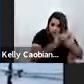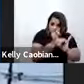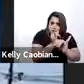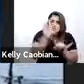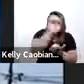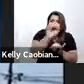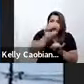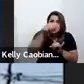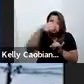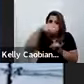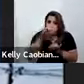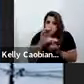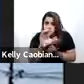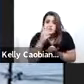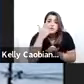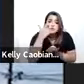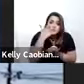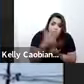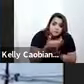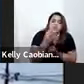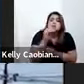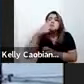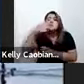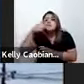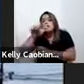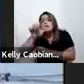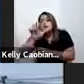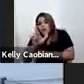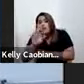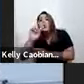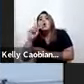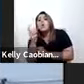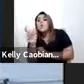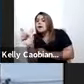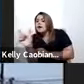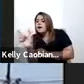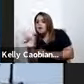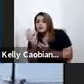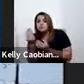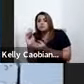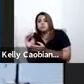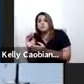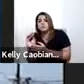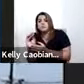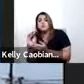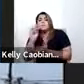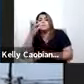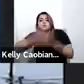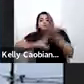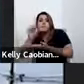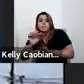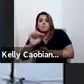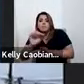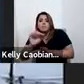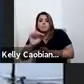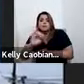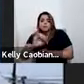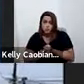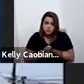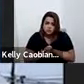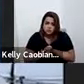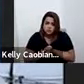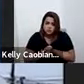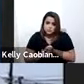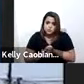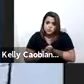PNR, no cartão para pagar menos imposto. E é isso que tem todo ano. Se